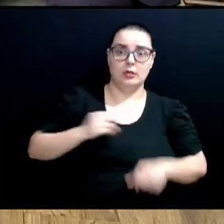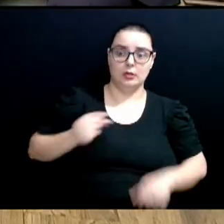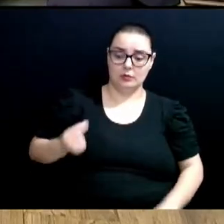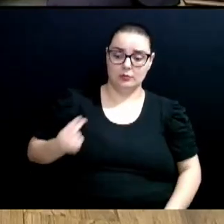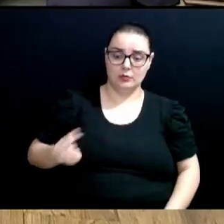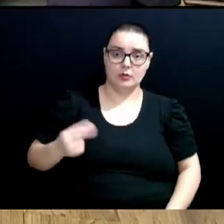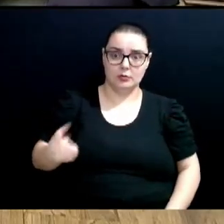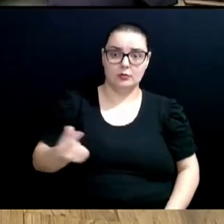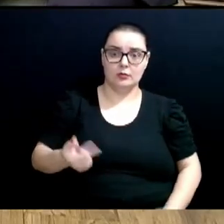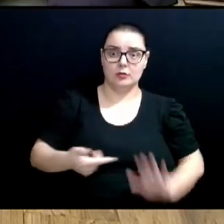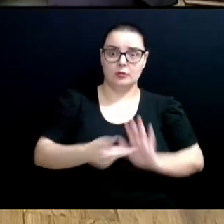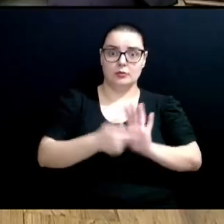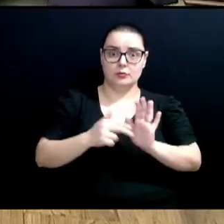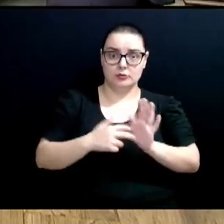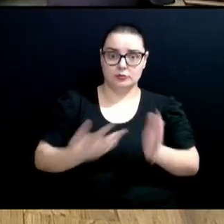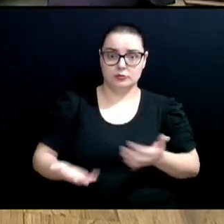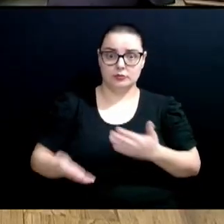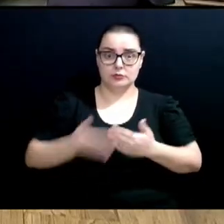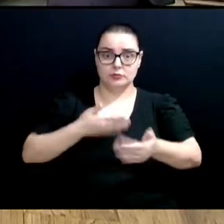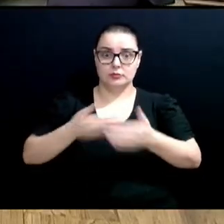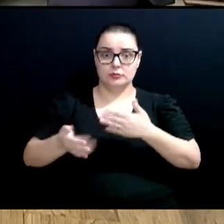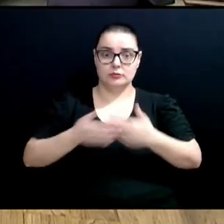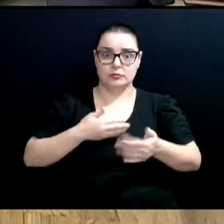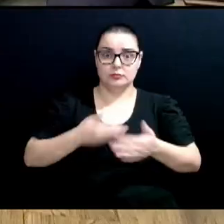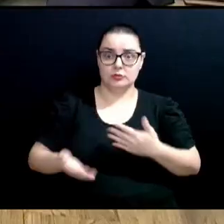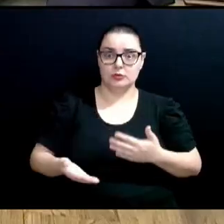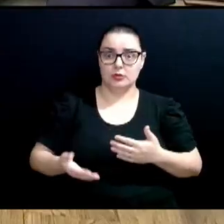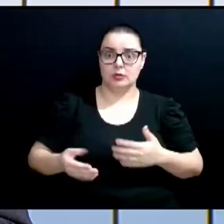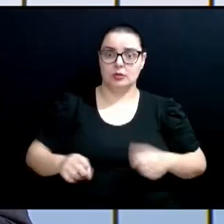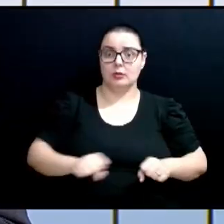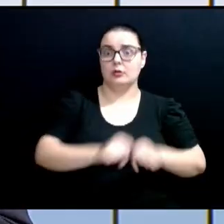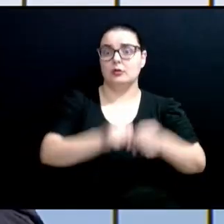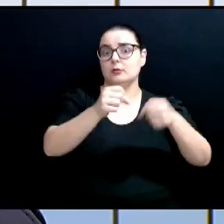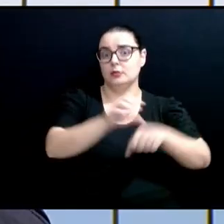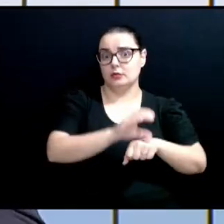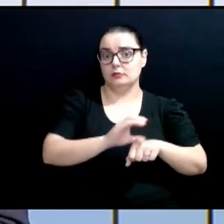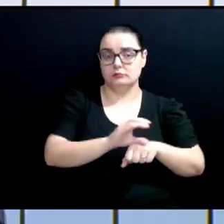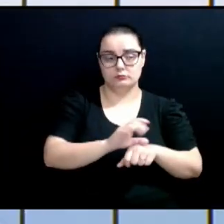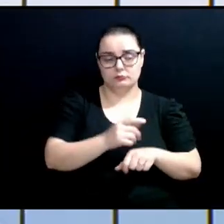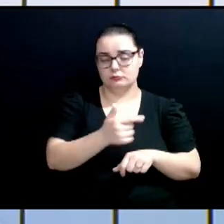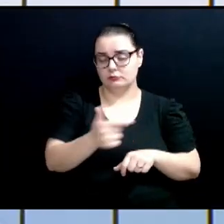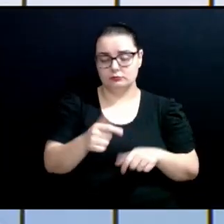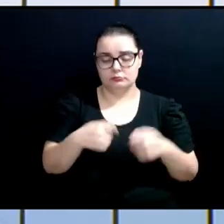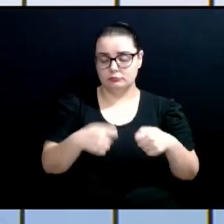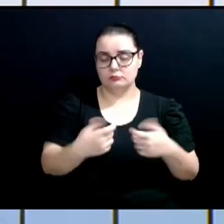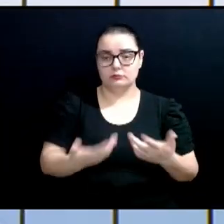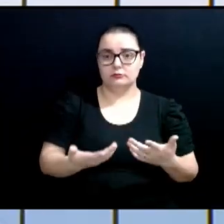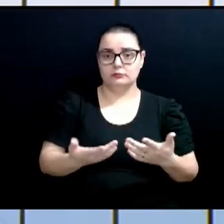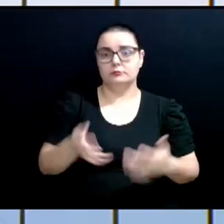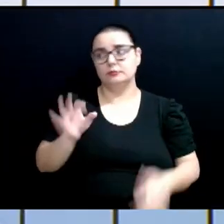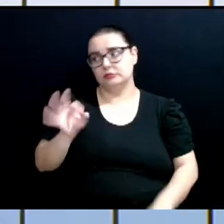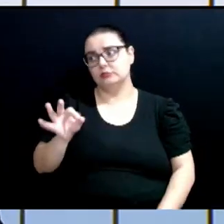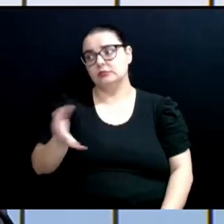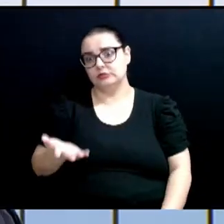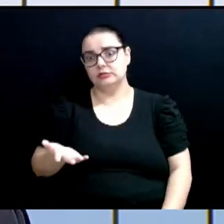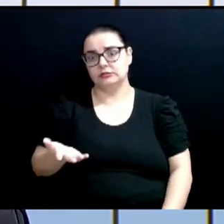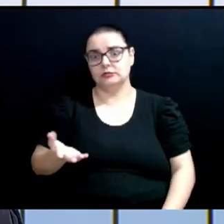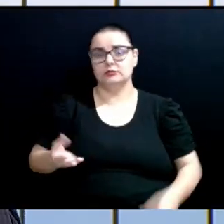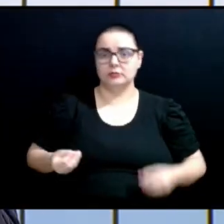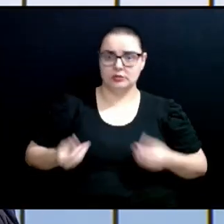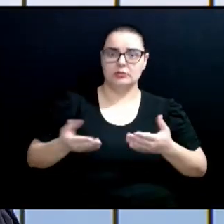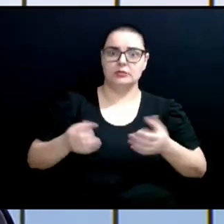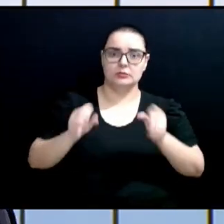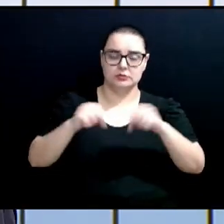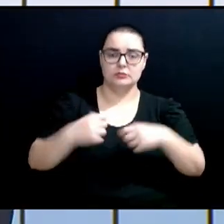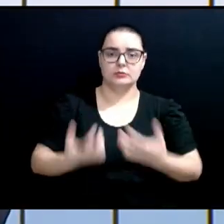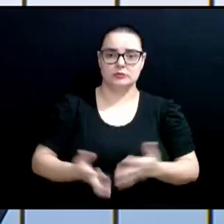de qualquer ruptura constitucional, né? E certamente ela trouxe sim uma